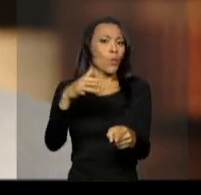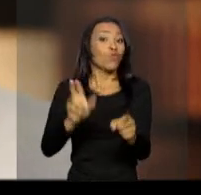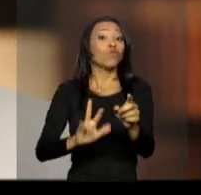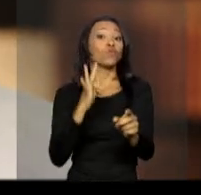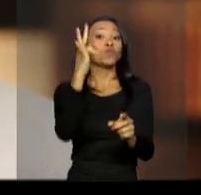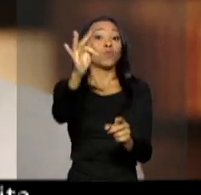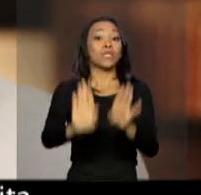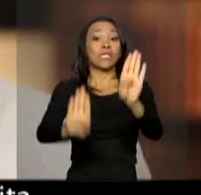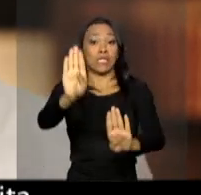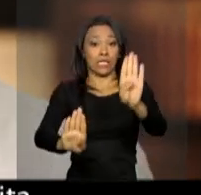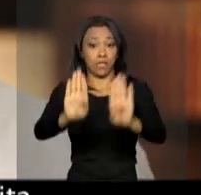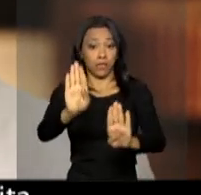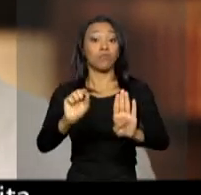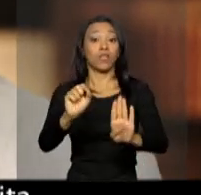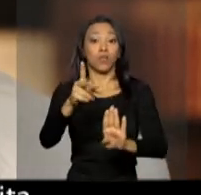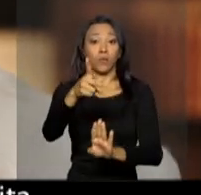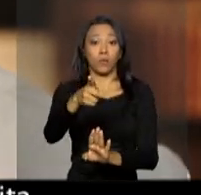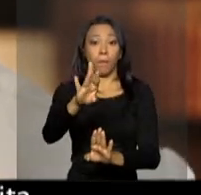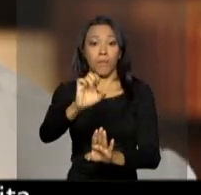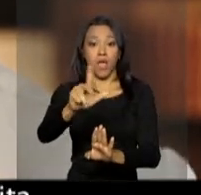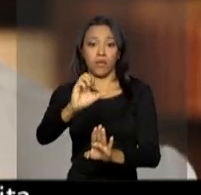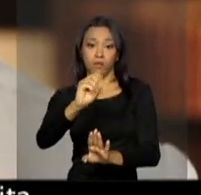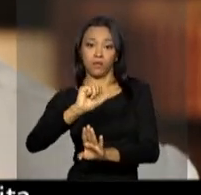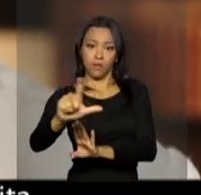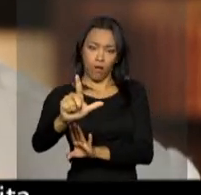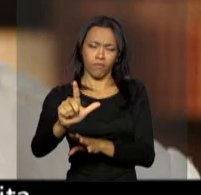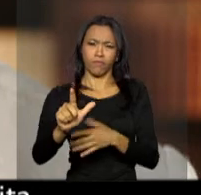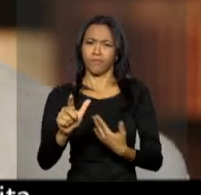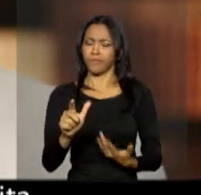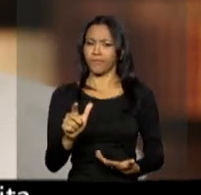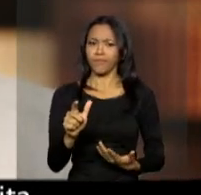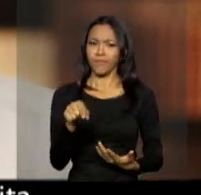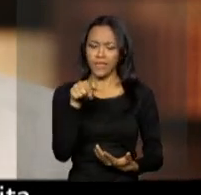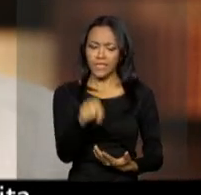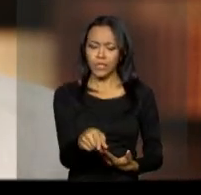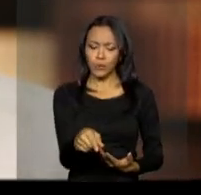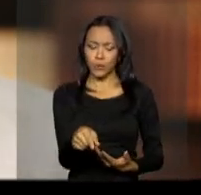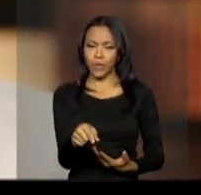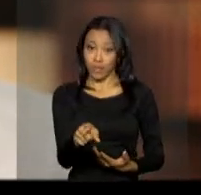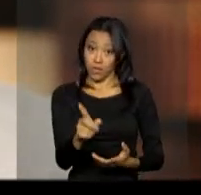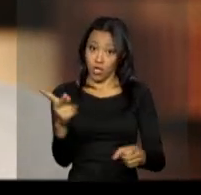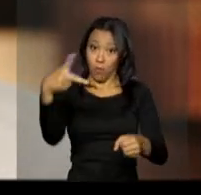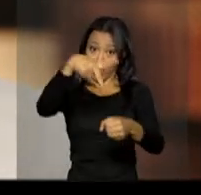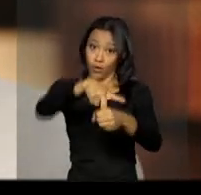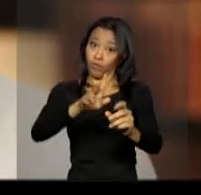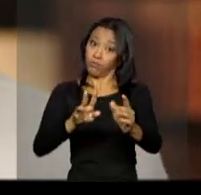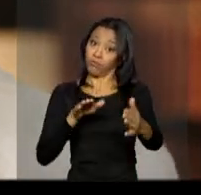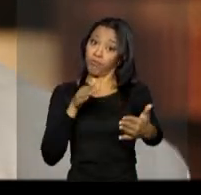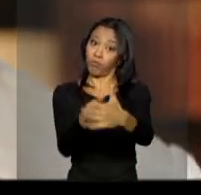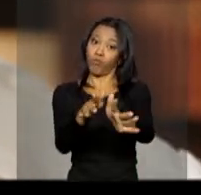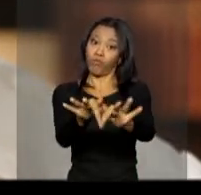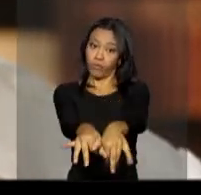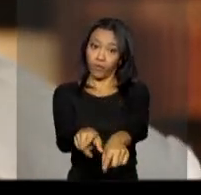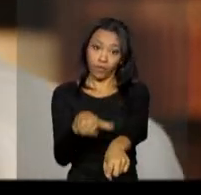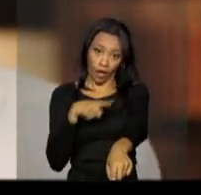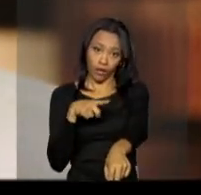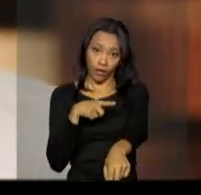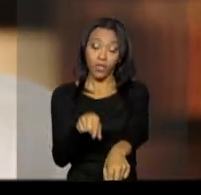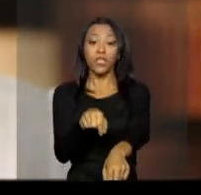pré-sal. Começamos a transformar uma riqueza finita, que é o petróleo, em um